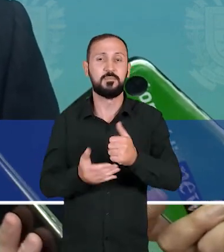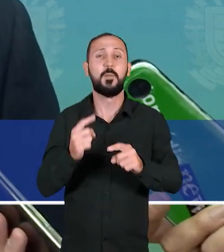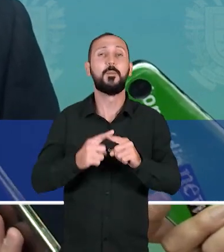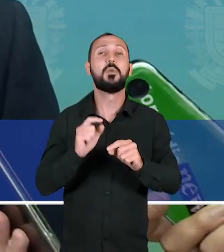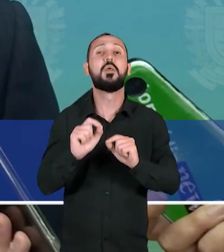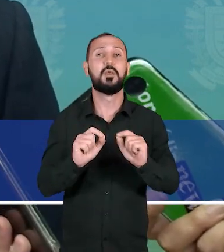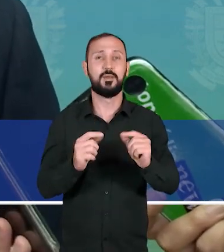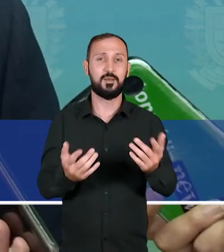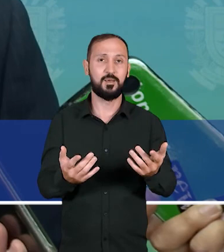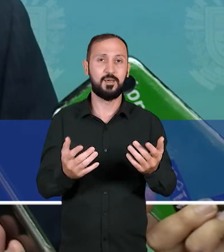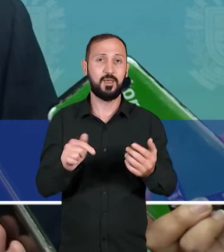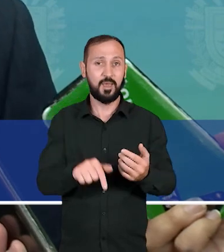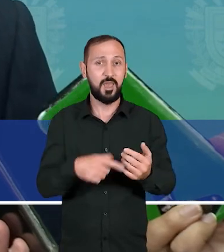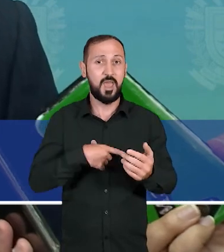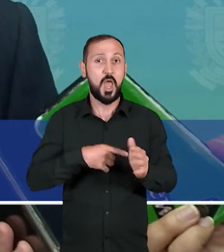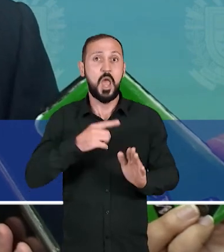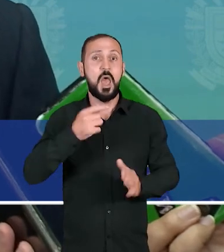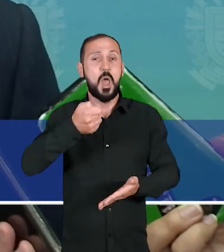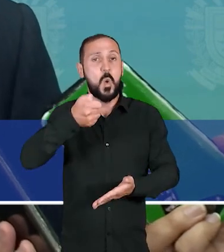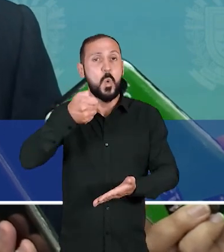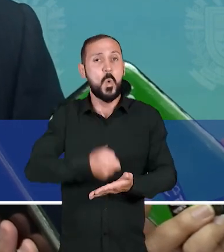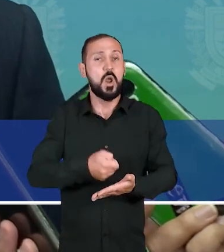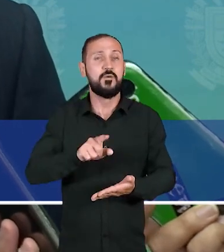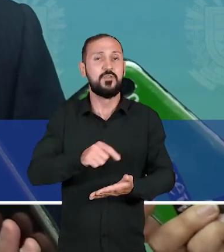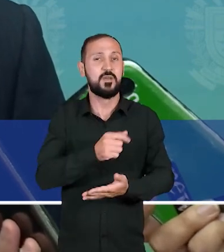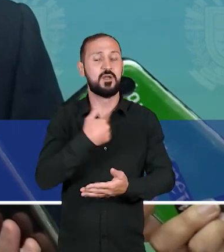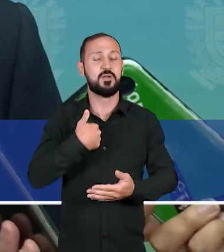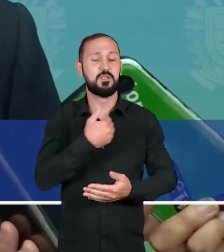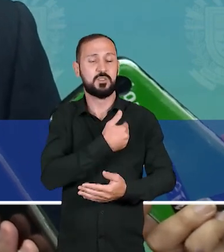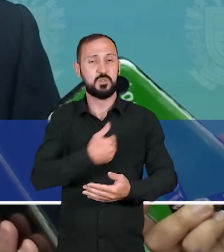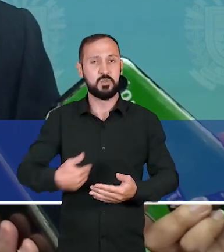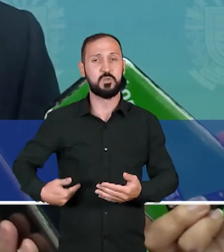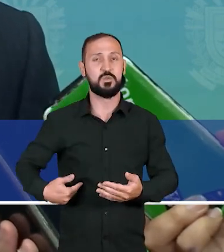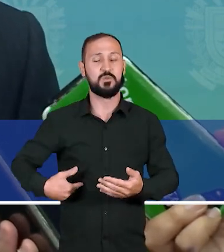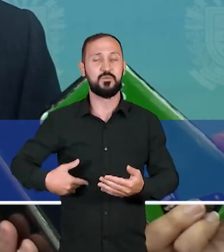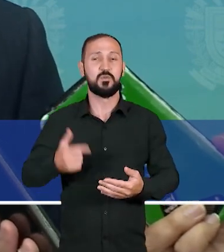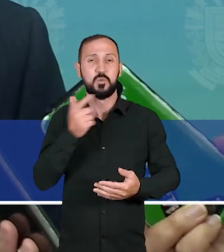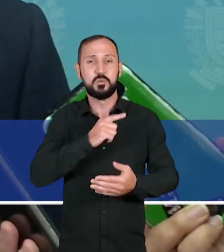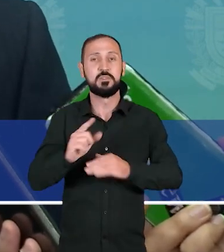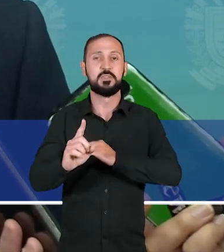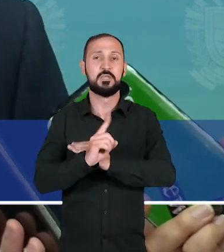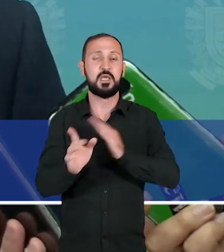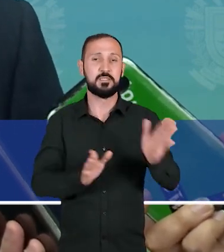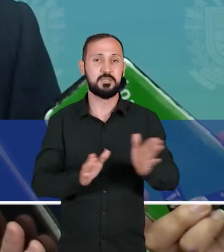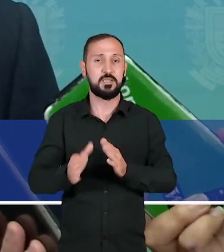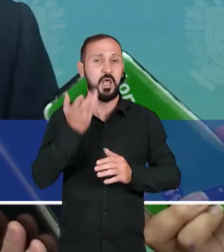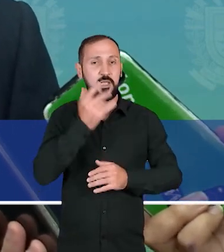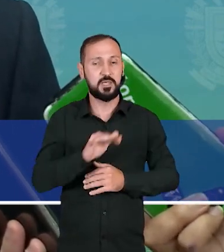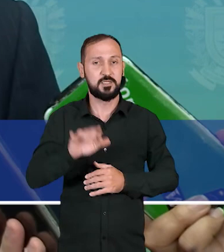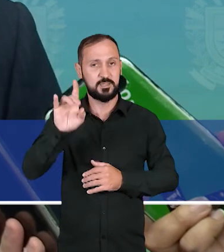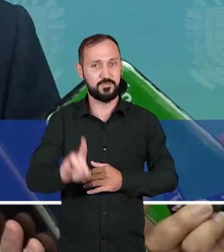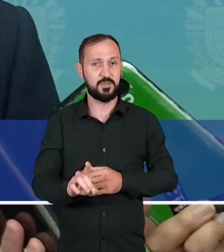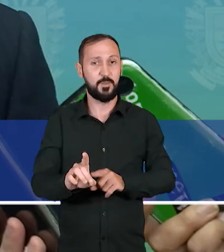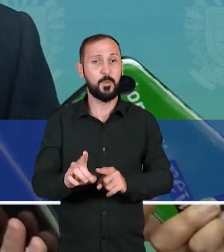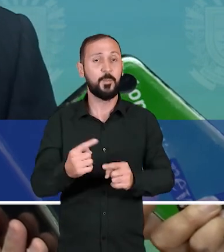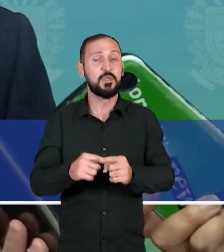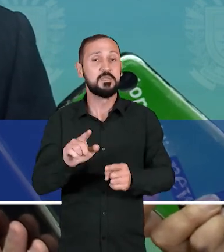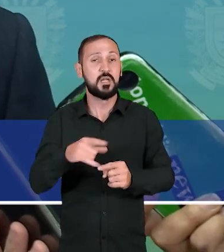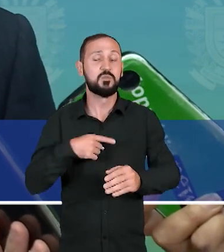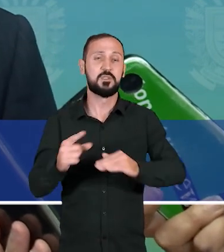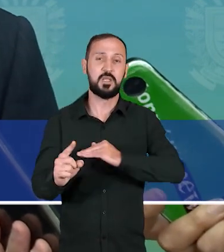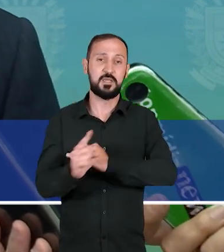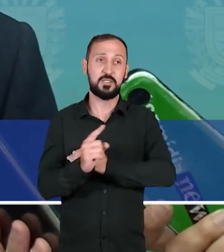quê? Porque é um dever do Estado garantir o acesso à educação às crianças com deficiência. Se elas não estão